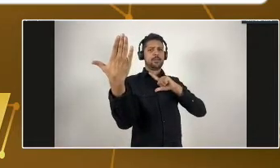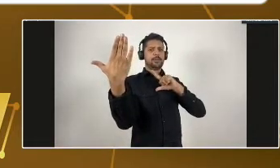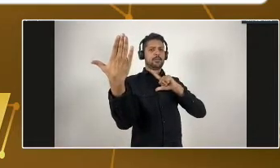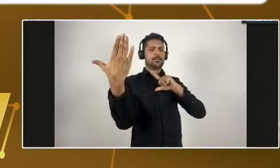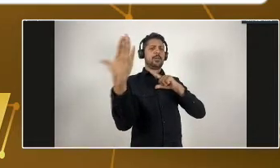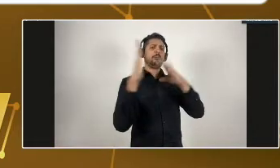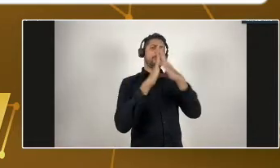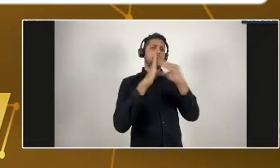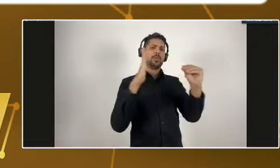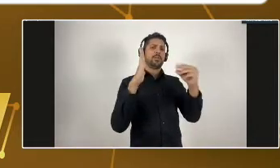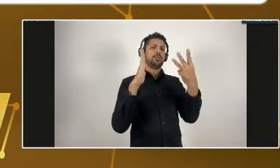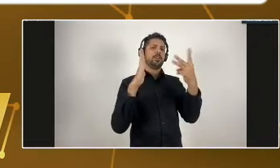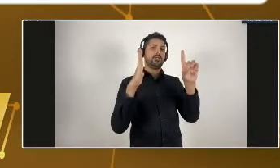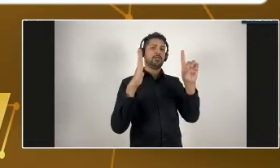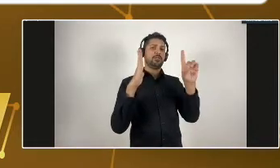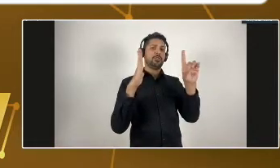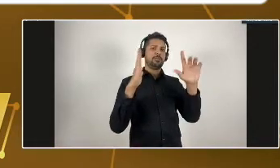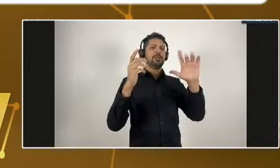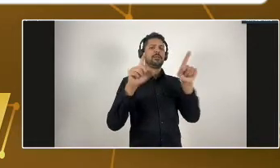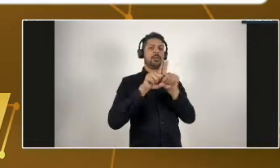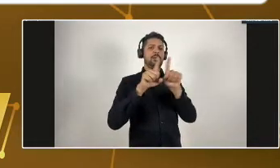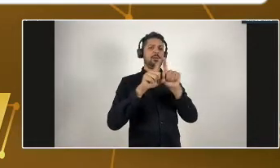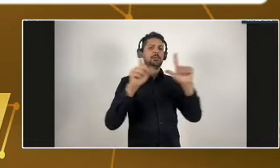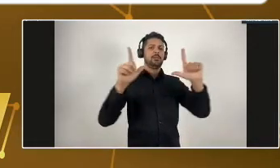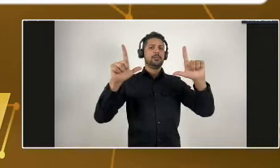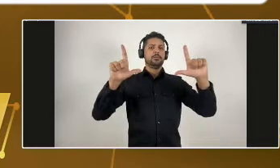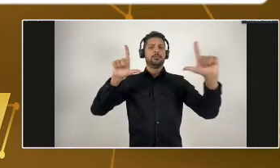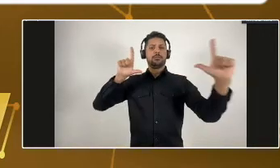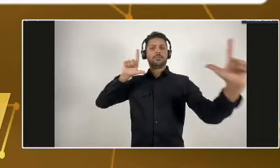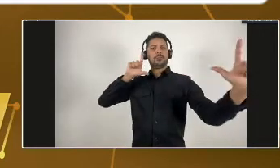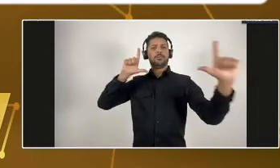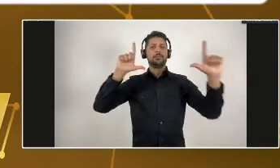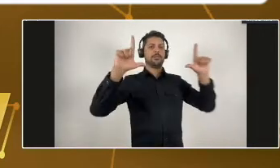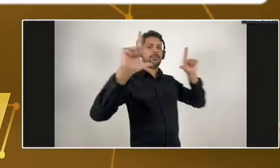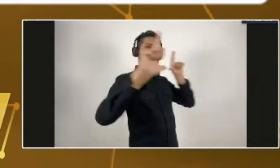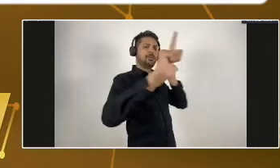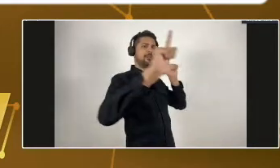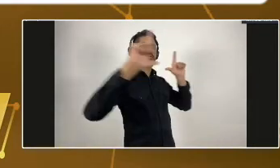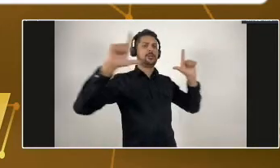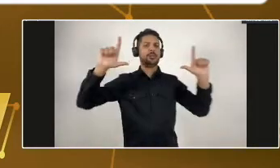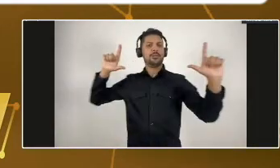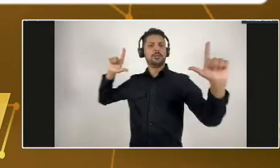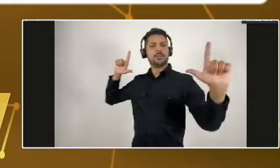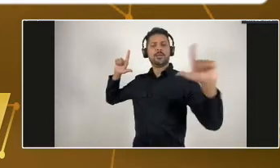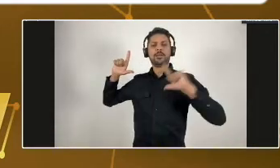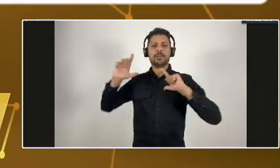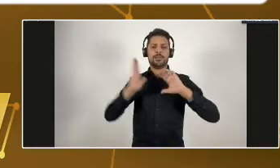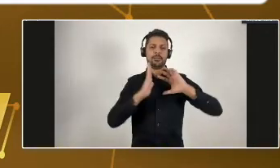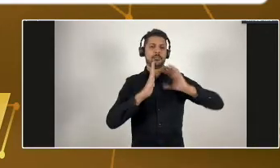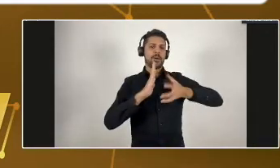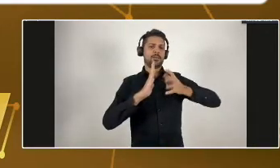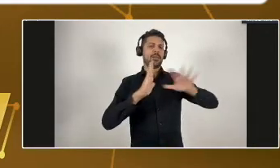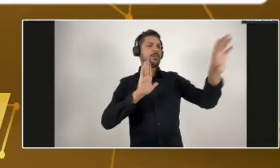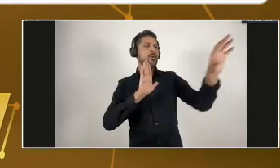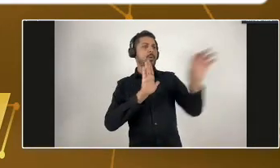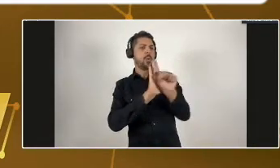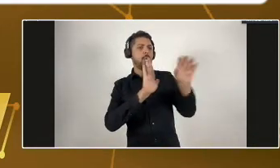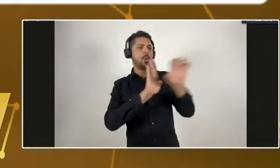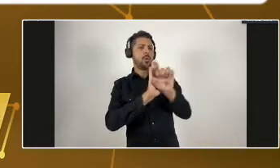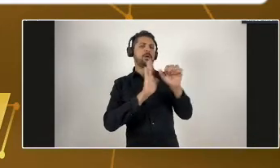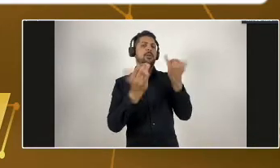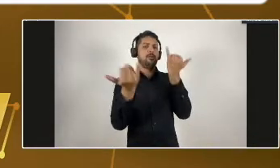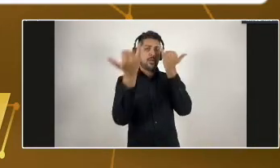3D, mas também ele tem a parte do banco de dados, onde a gente coloca todas as informações técnicas que